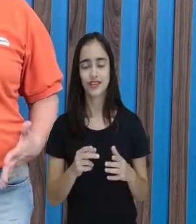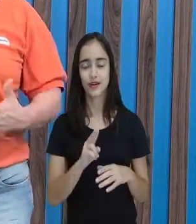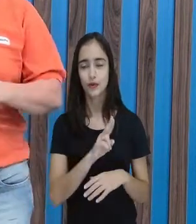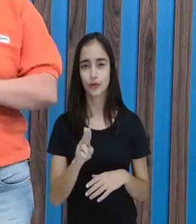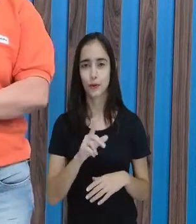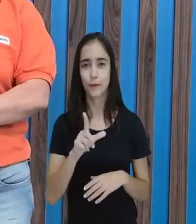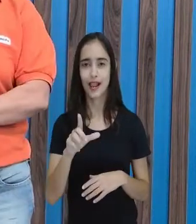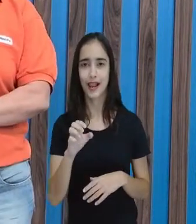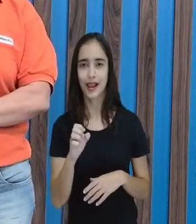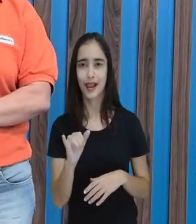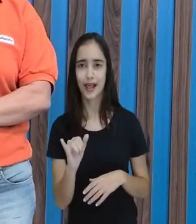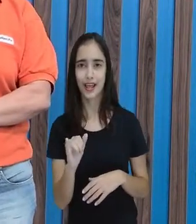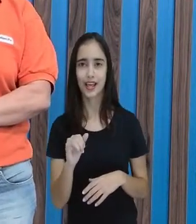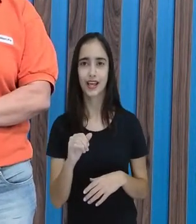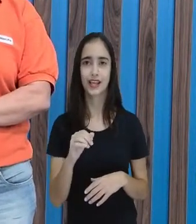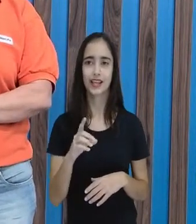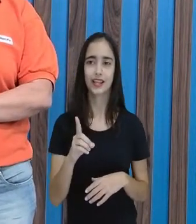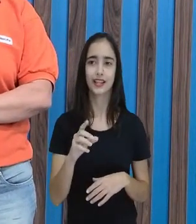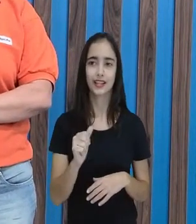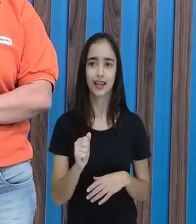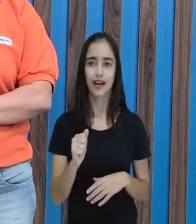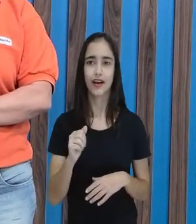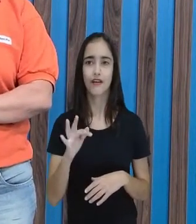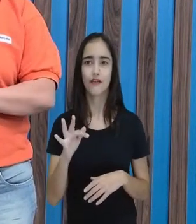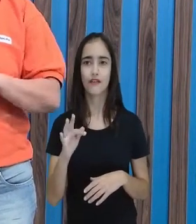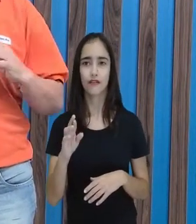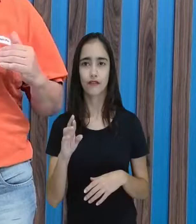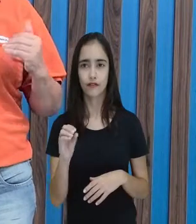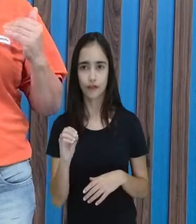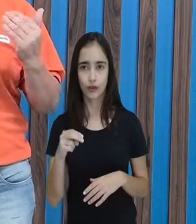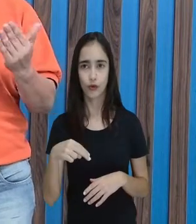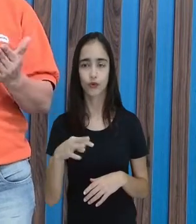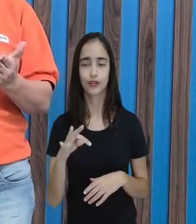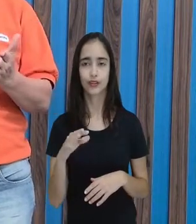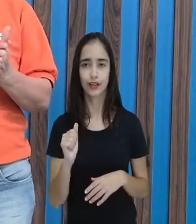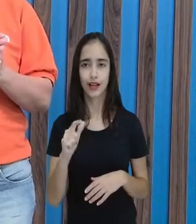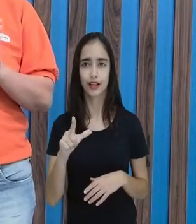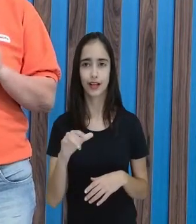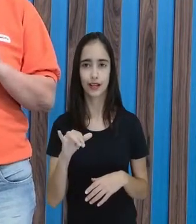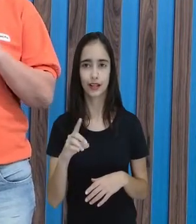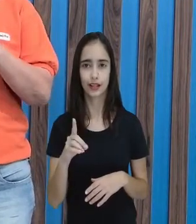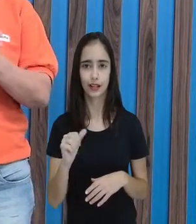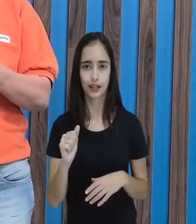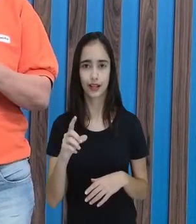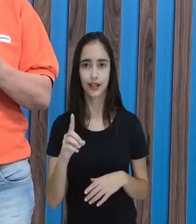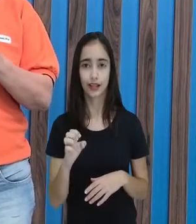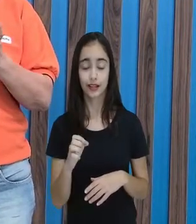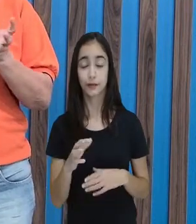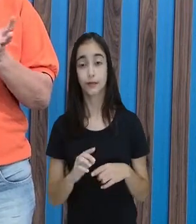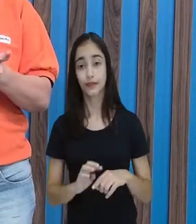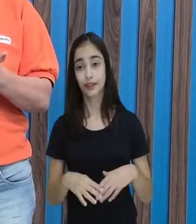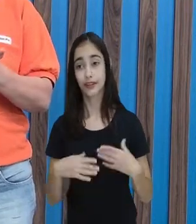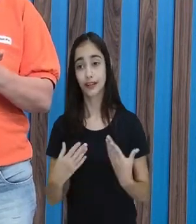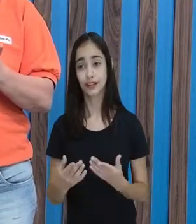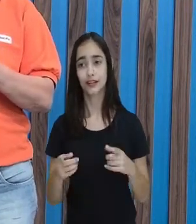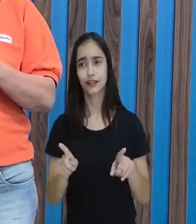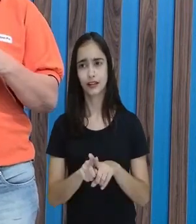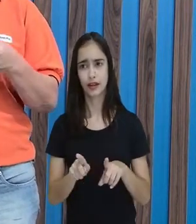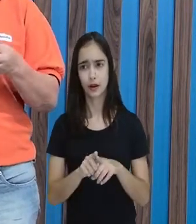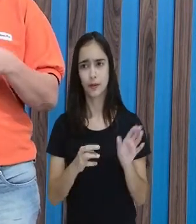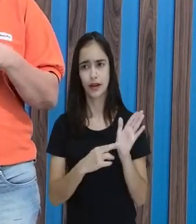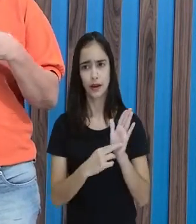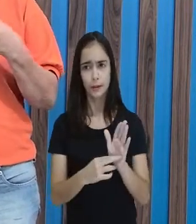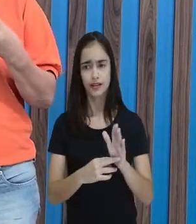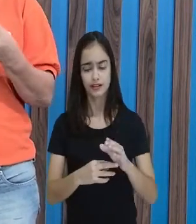pés também eram representados de lado. Vê que interessante, porque eles achavam a representação do pé de frente estranha,